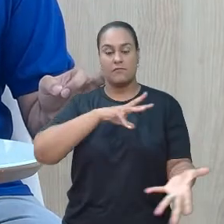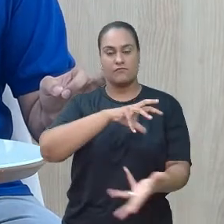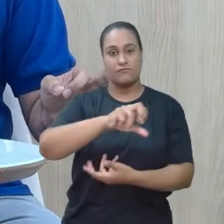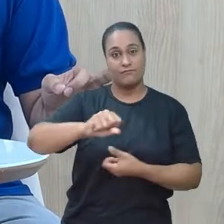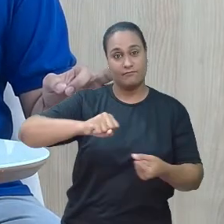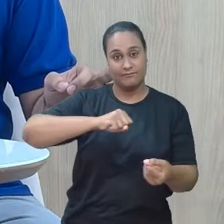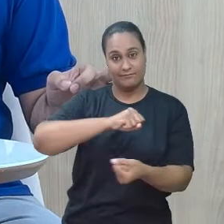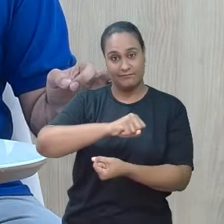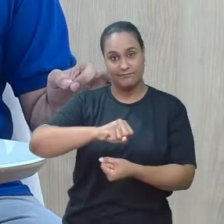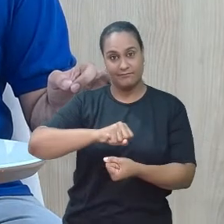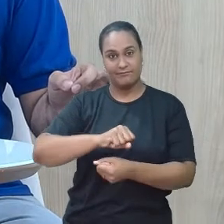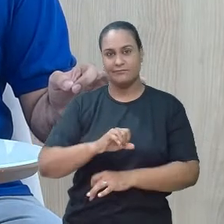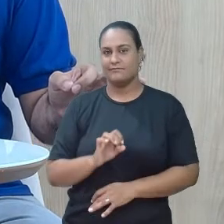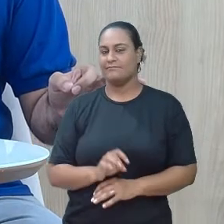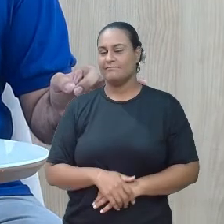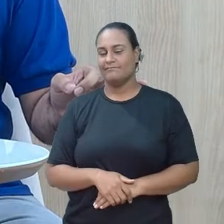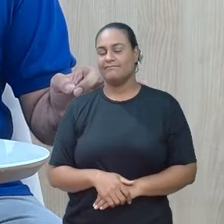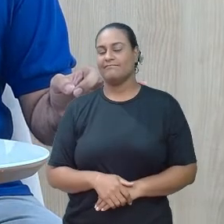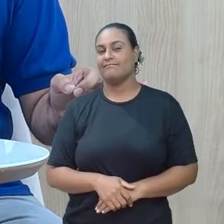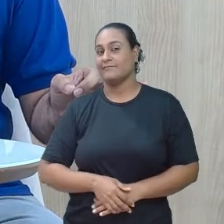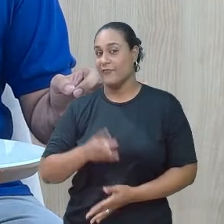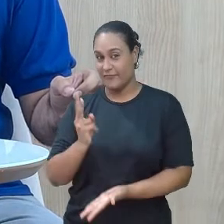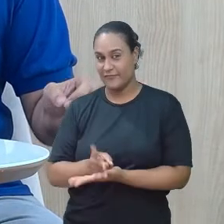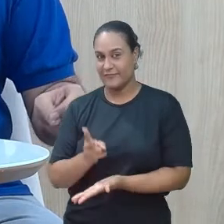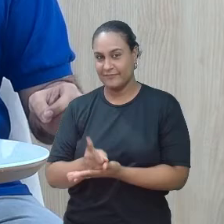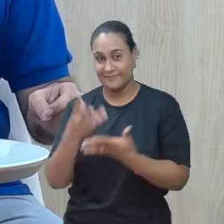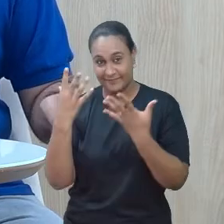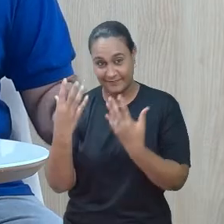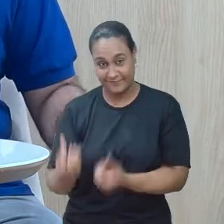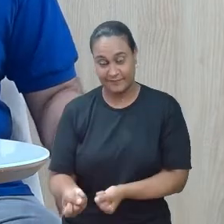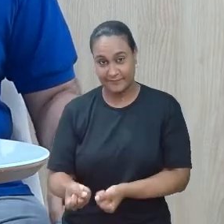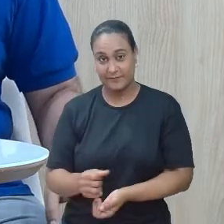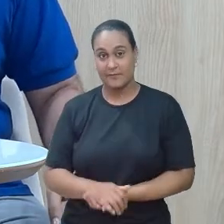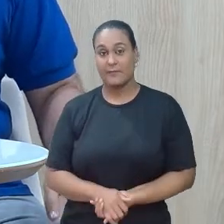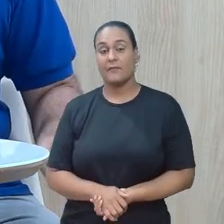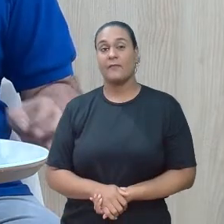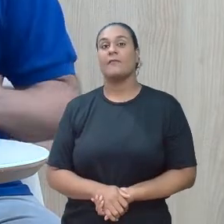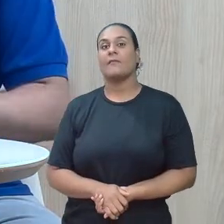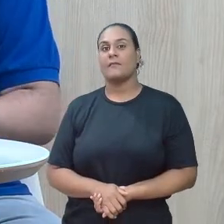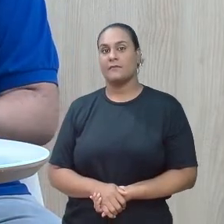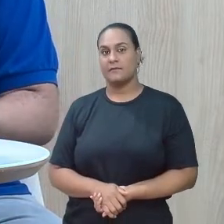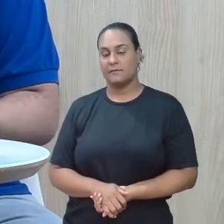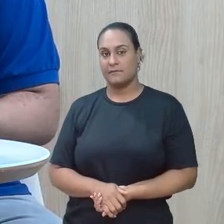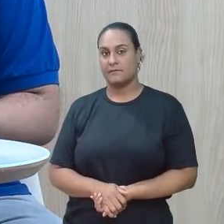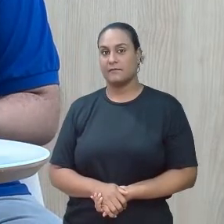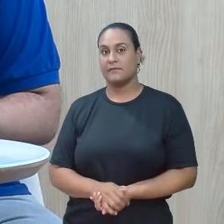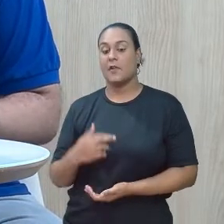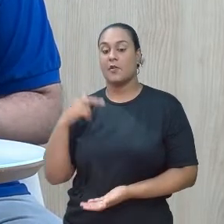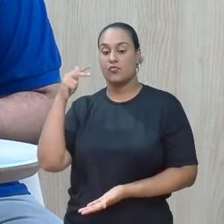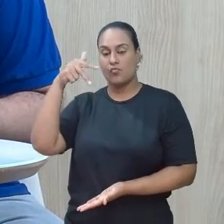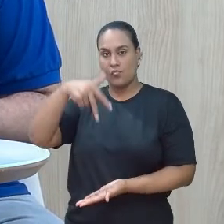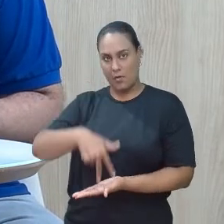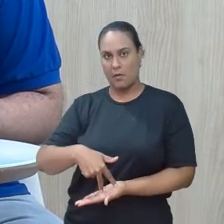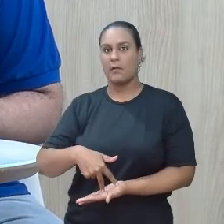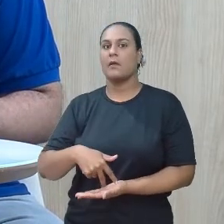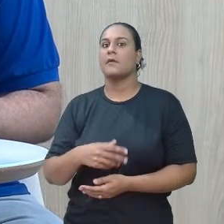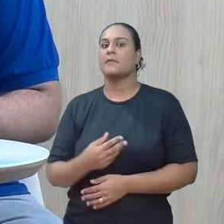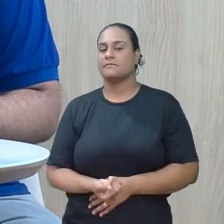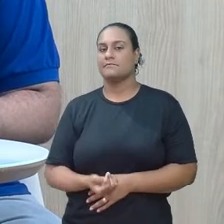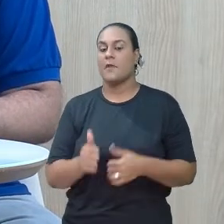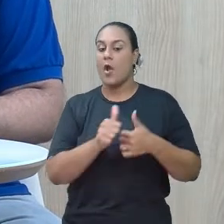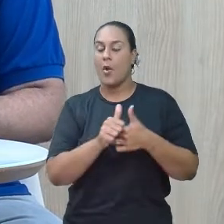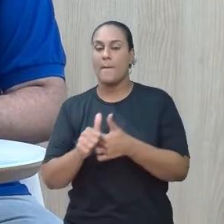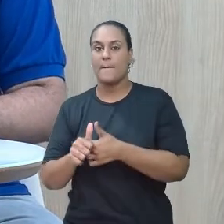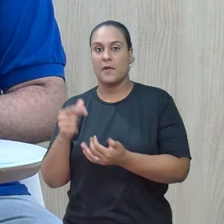Sustentabilidade. Só vitória, gente. Vamos embora, professora Vanessa. Sim, estou aqui, viu? Já estou por aqui, já cheguei aqui no